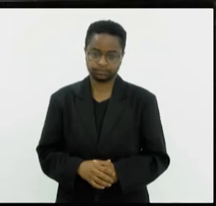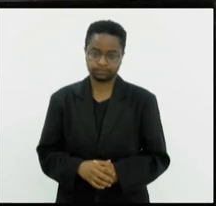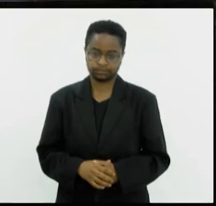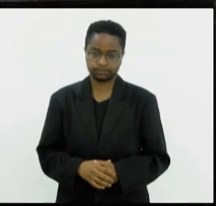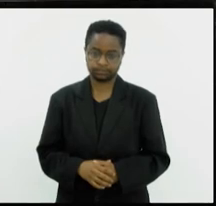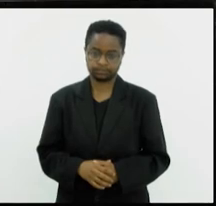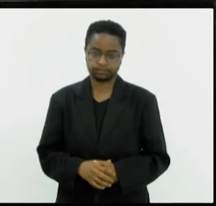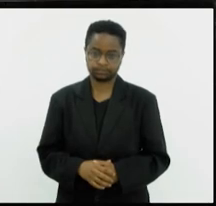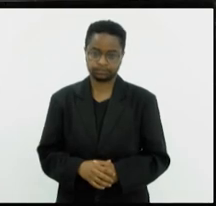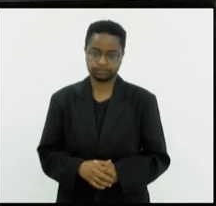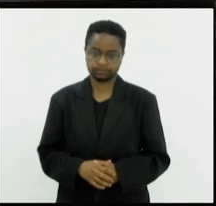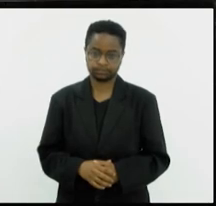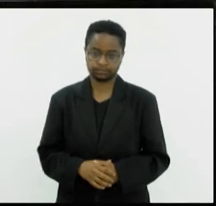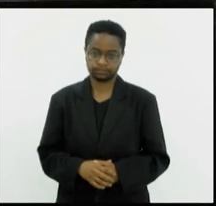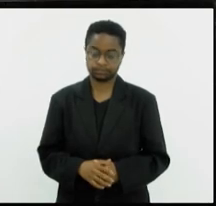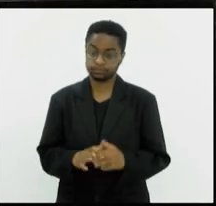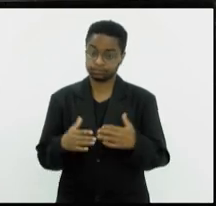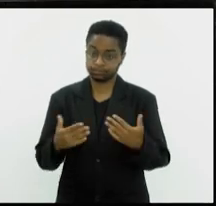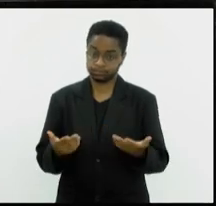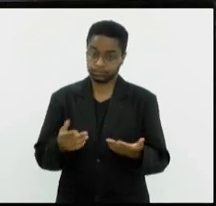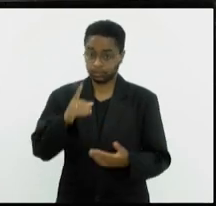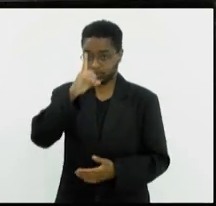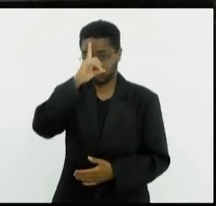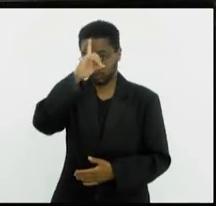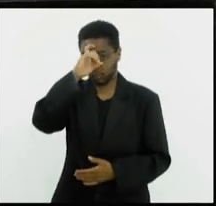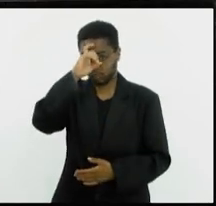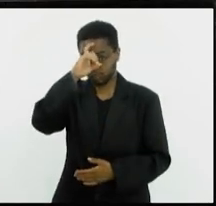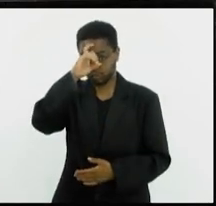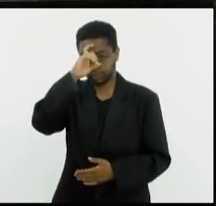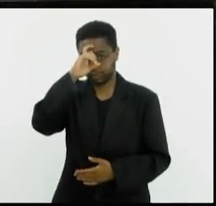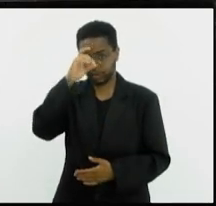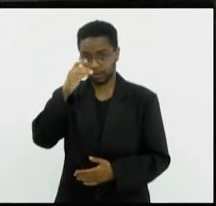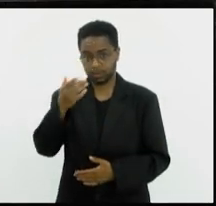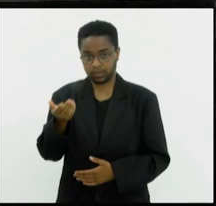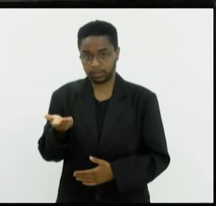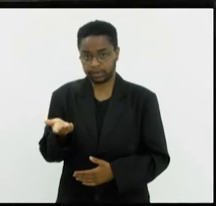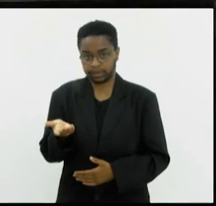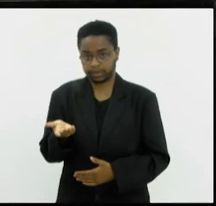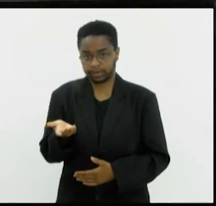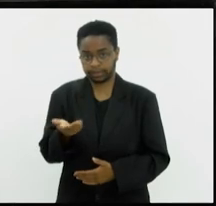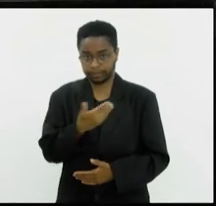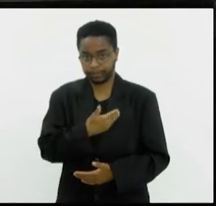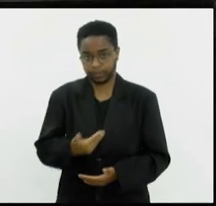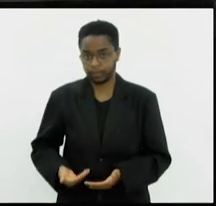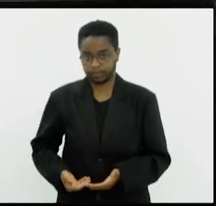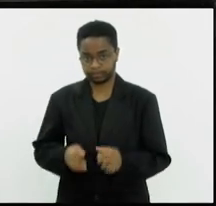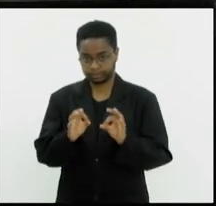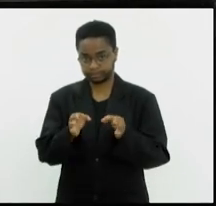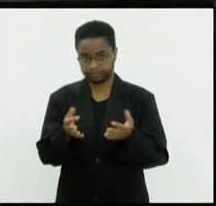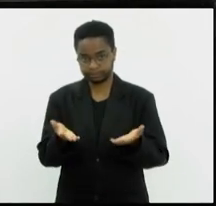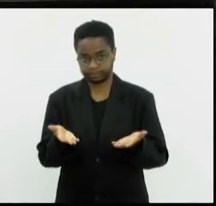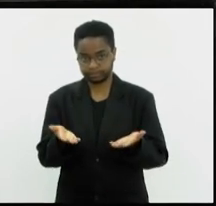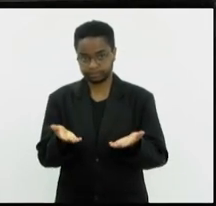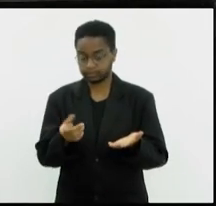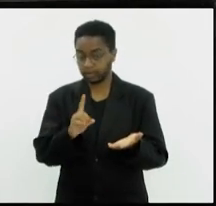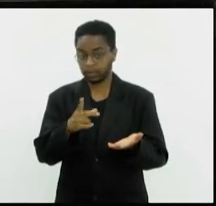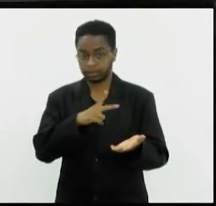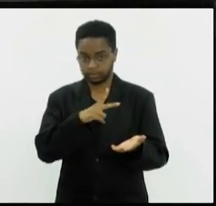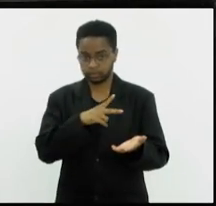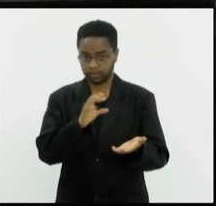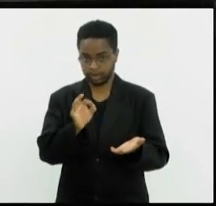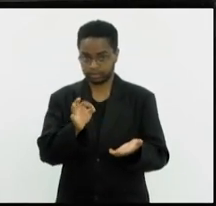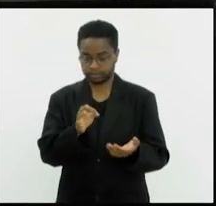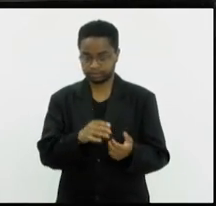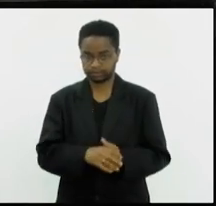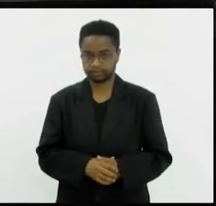né o hospital não o hospital é é é público né É É privado